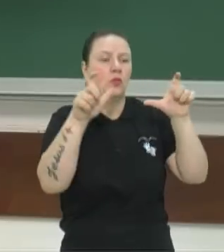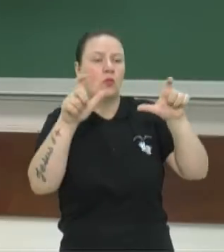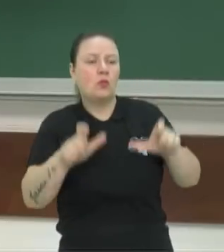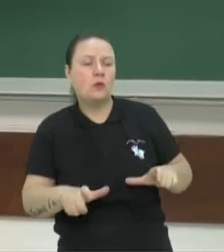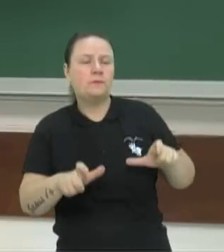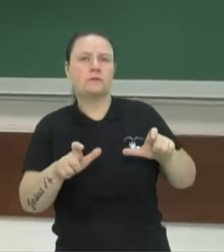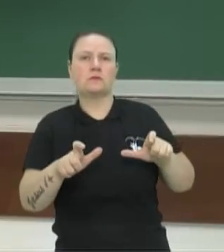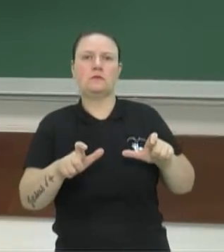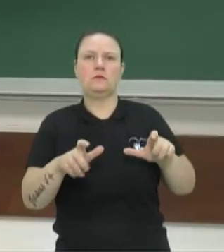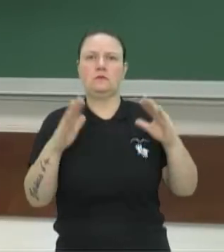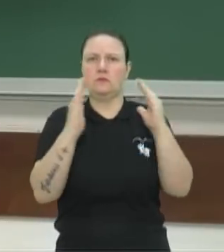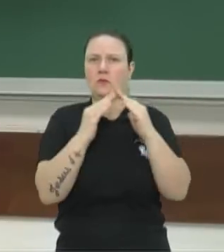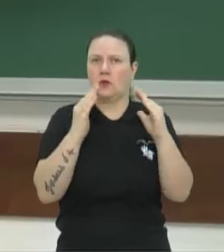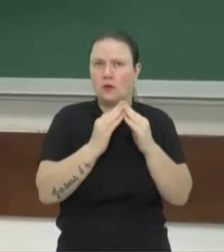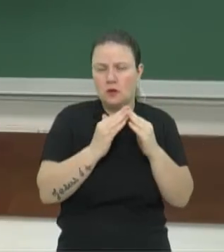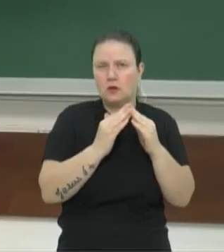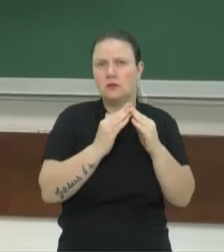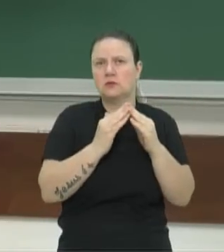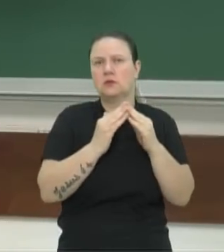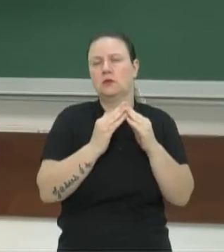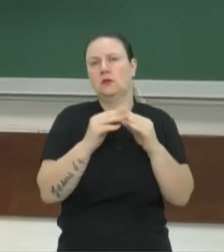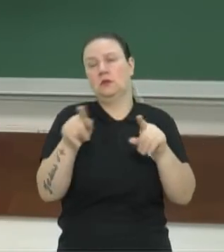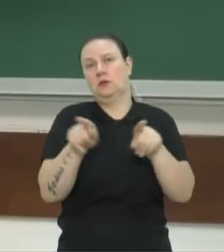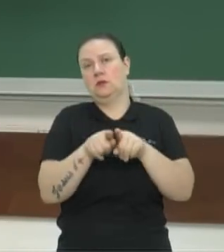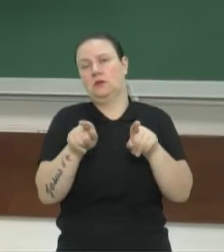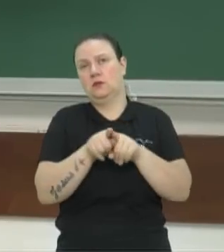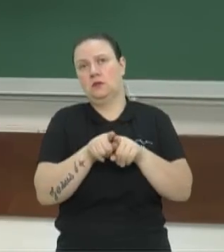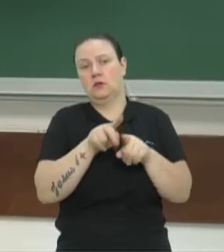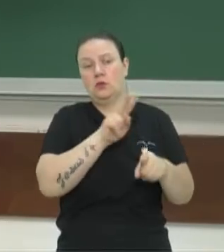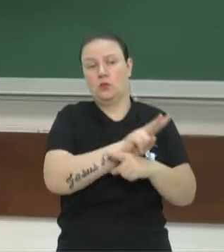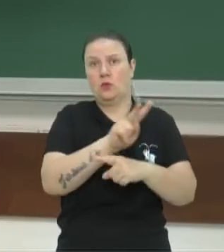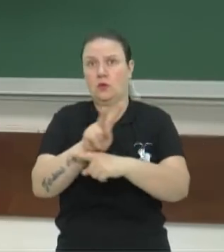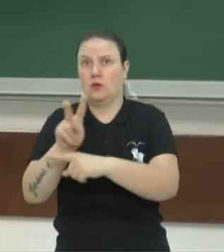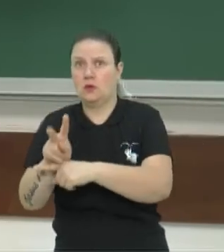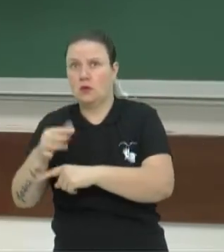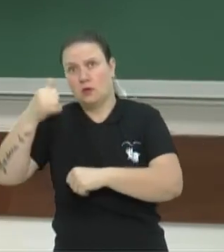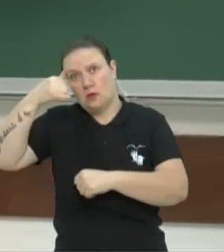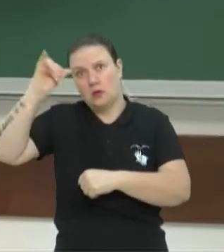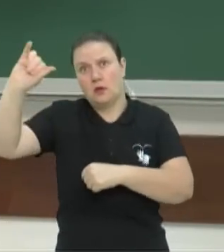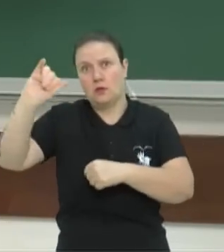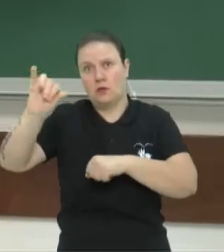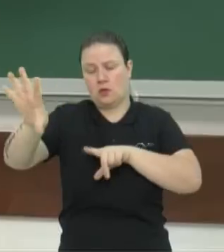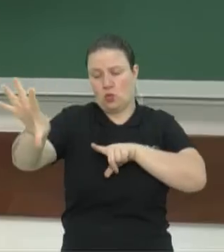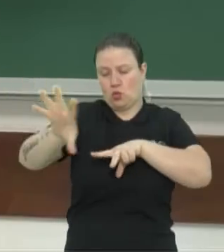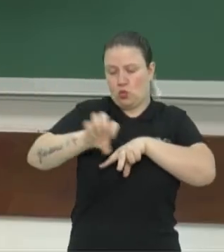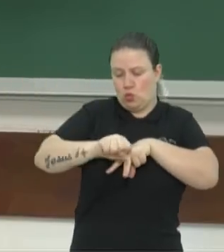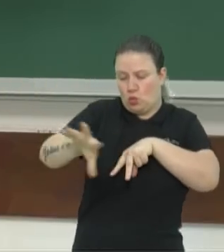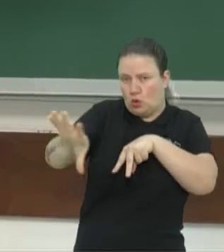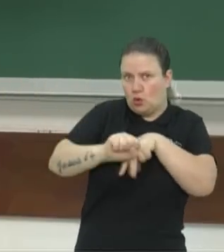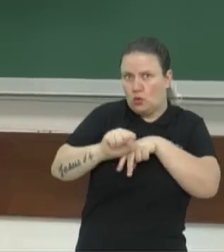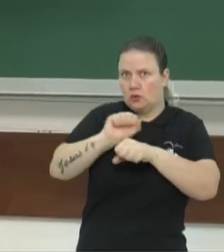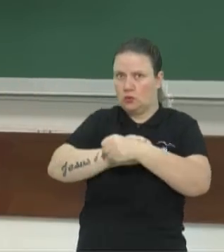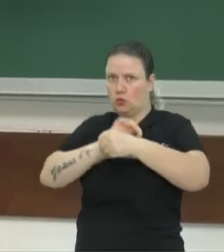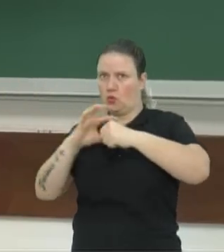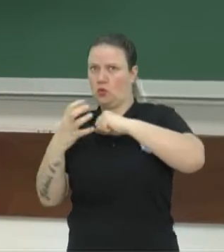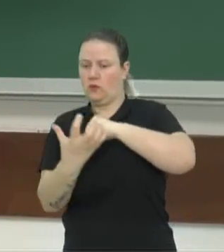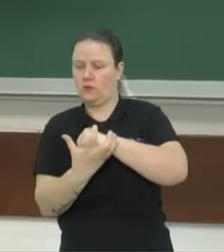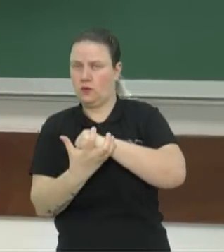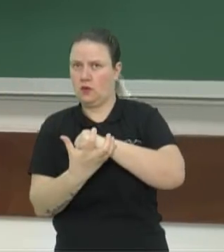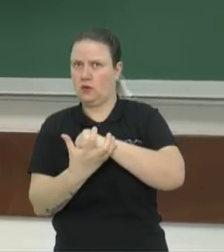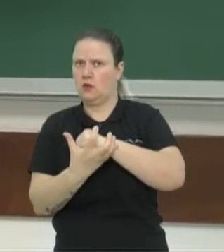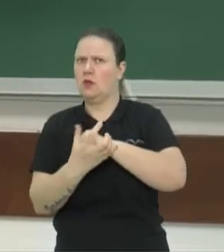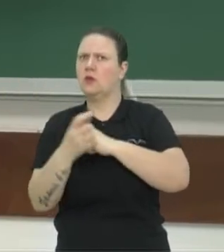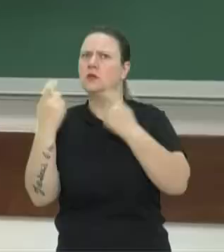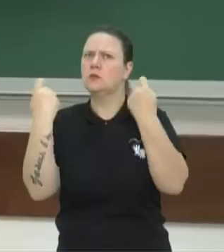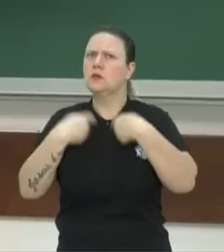campanha de cuidados com a transmissão do Covid-19. Você precisa pensar numa frase de